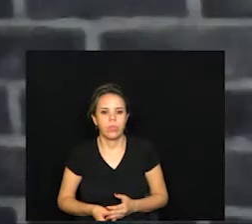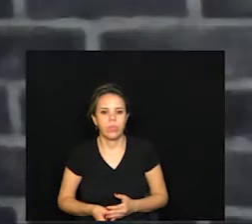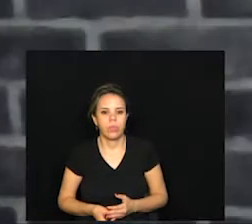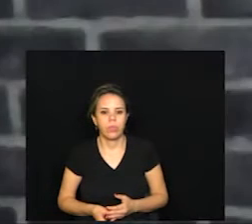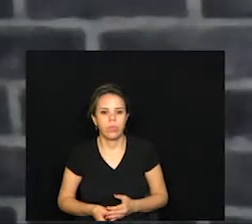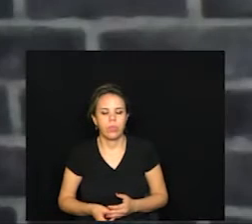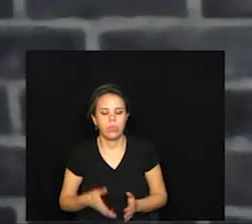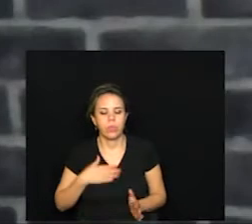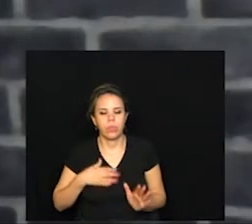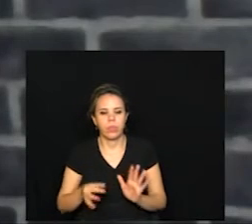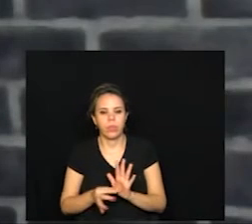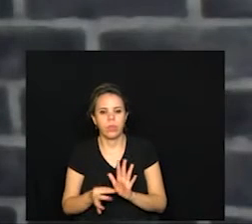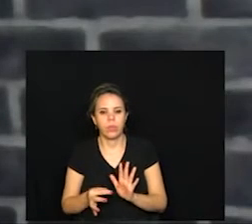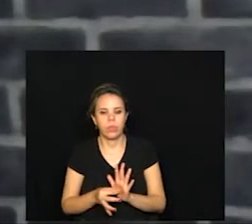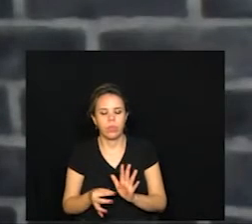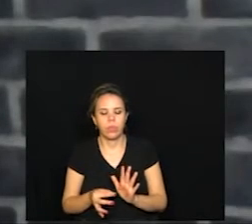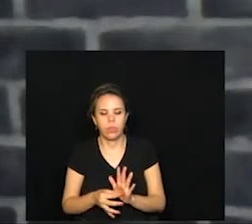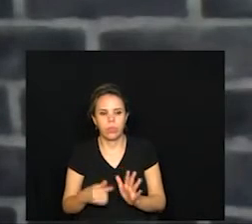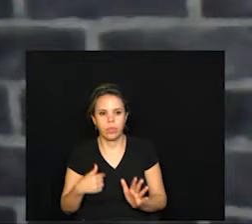Olha, na minha opinião,